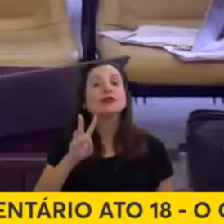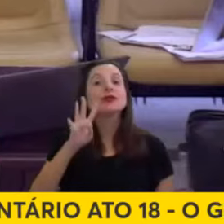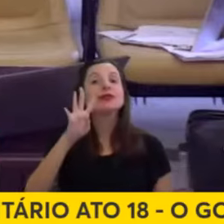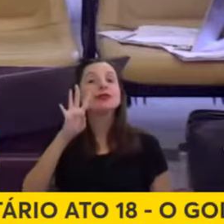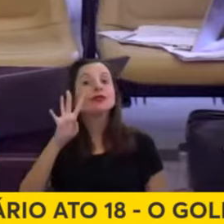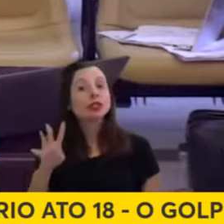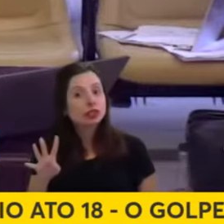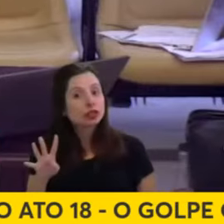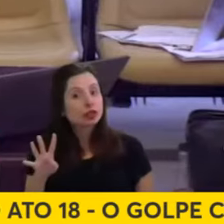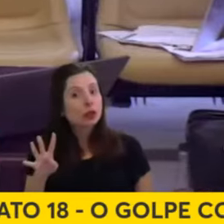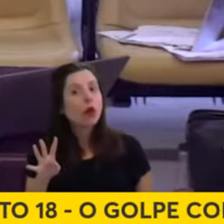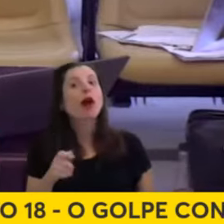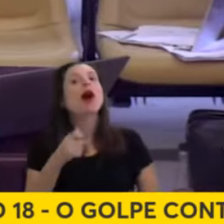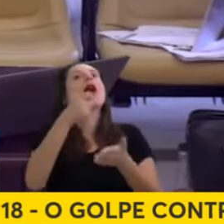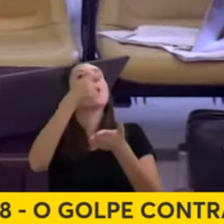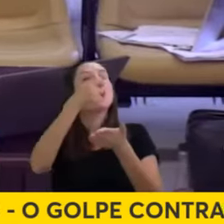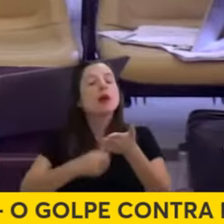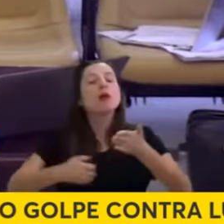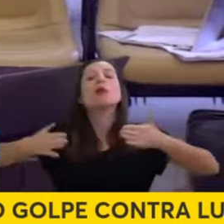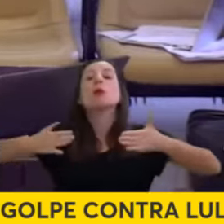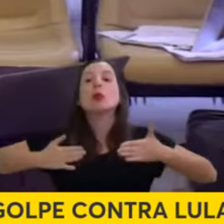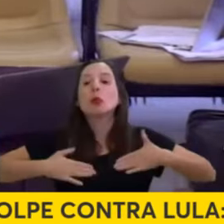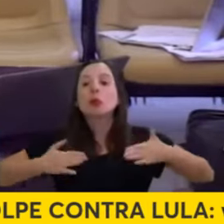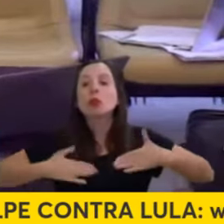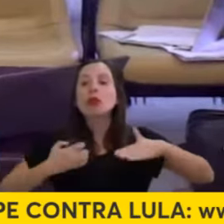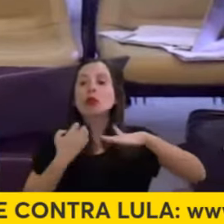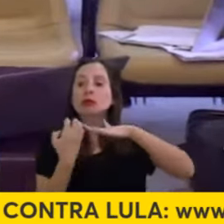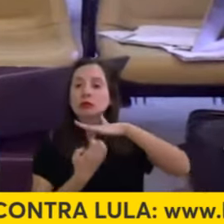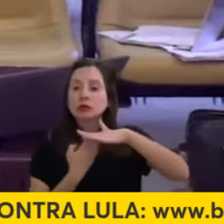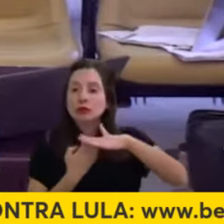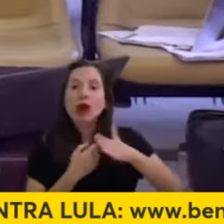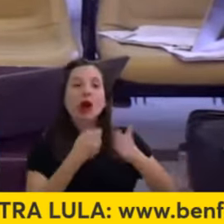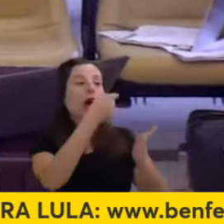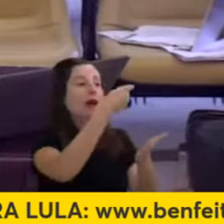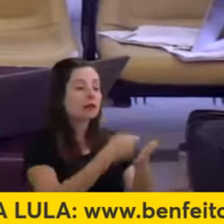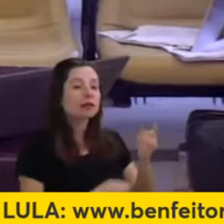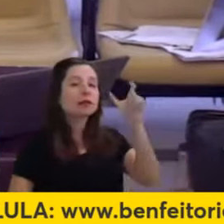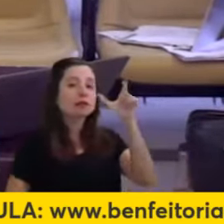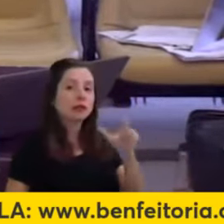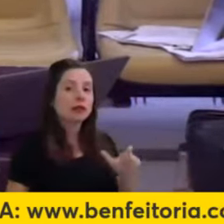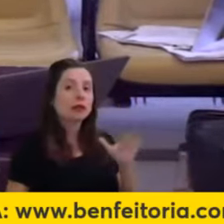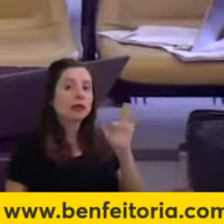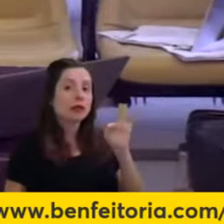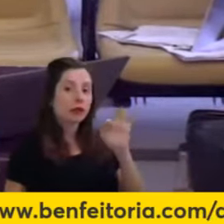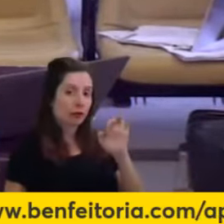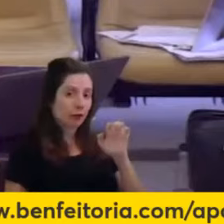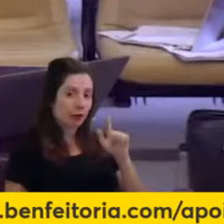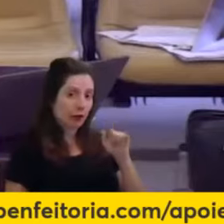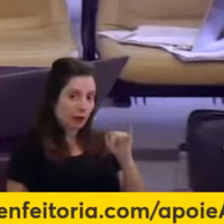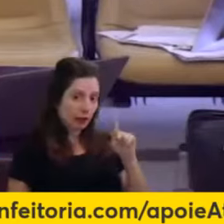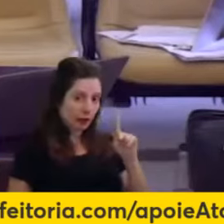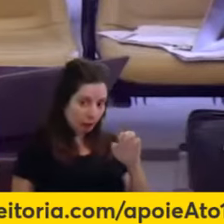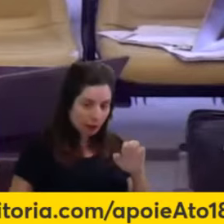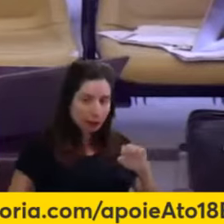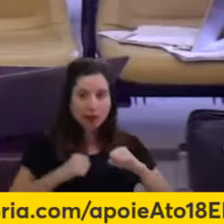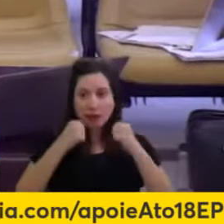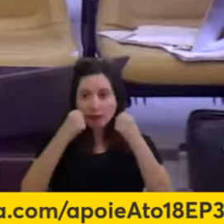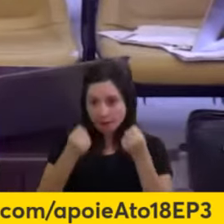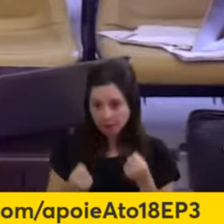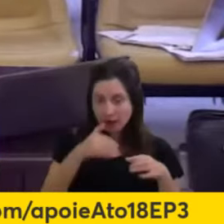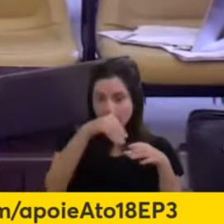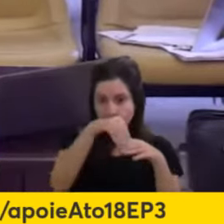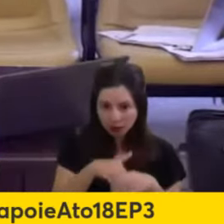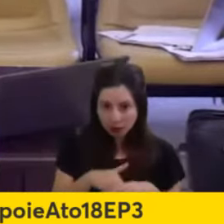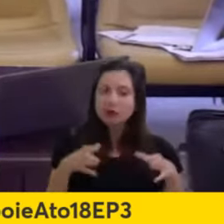período assinados pelo meu escritório assinado pelo escritório do Felipe demandas de Direito Civil ele fez demandas de Direito Eleitoral nós estamos em conjunto que